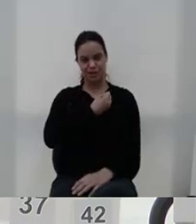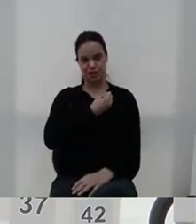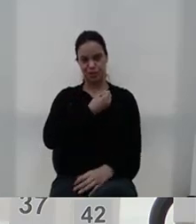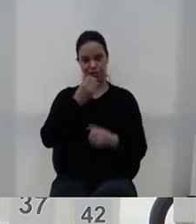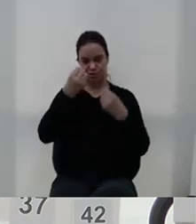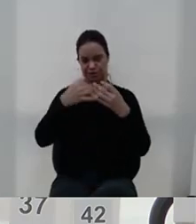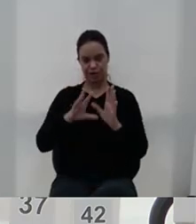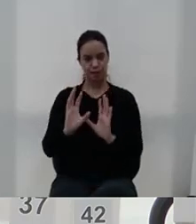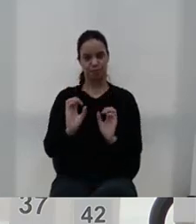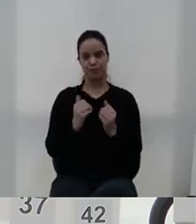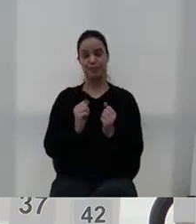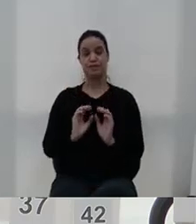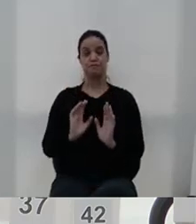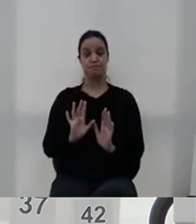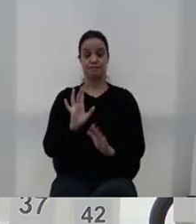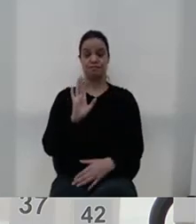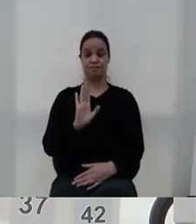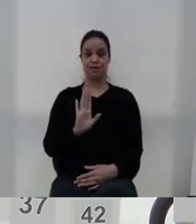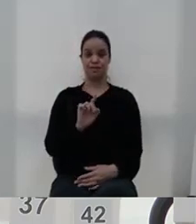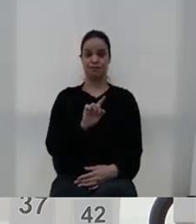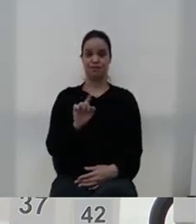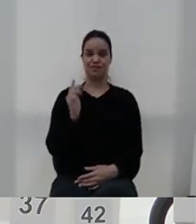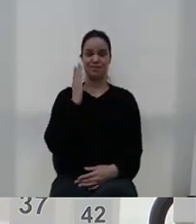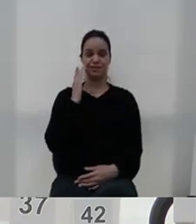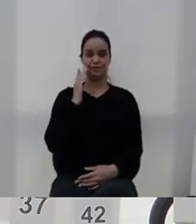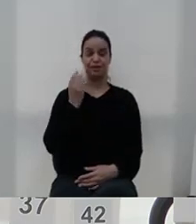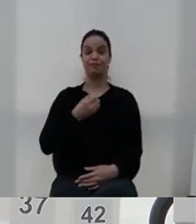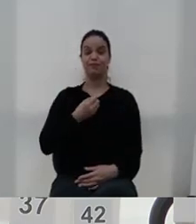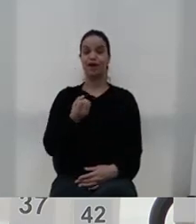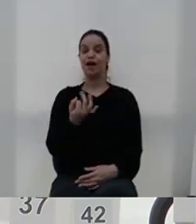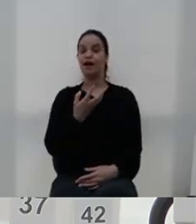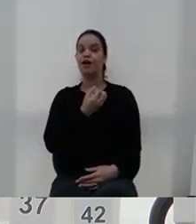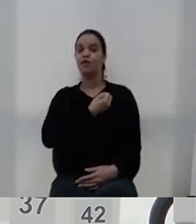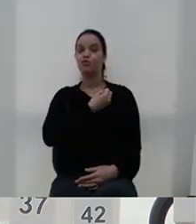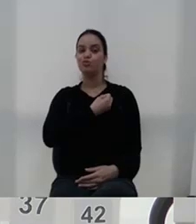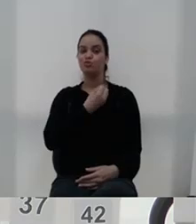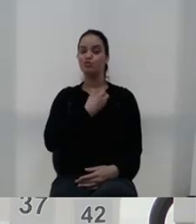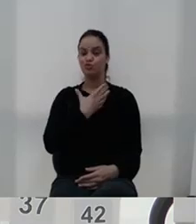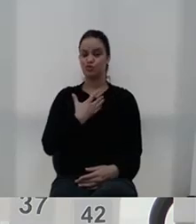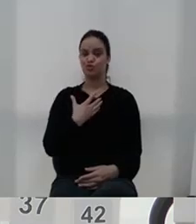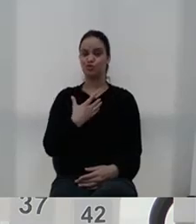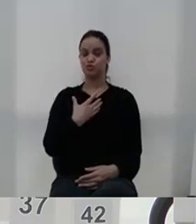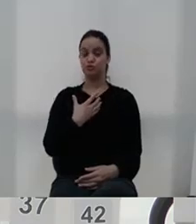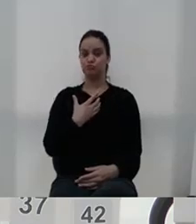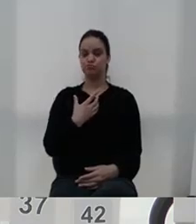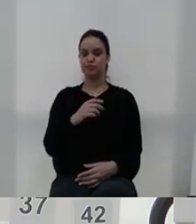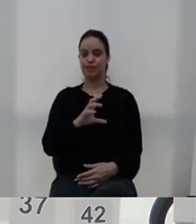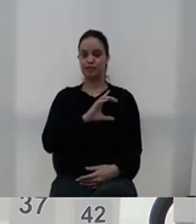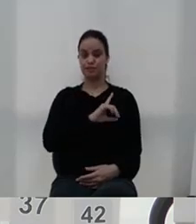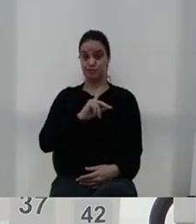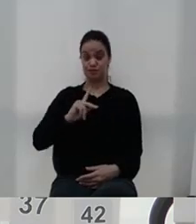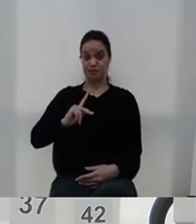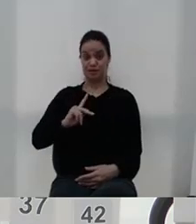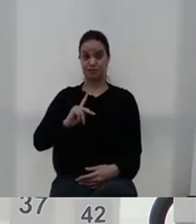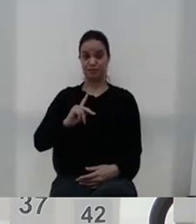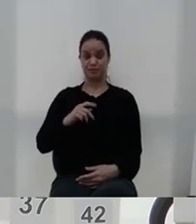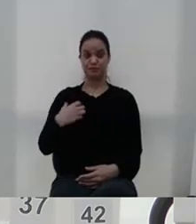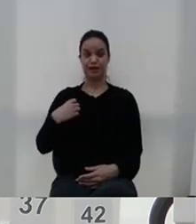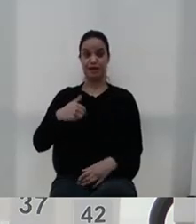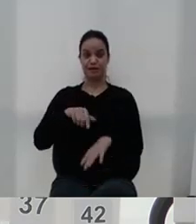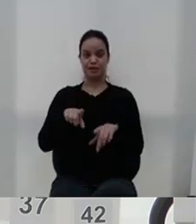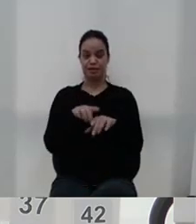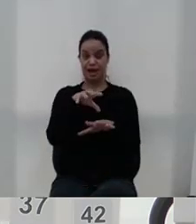vocês, mas é importante que eu traga alguns números envolvendo a nossa defensoria. No caso aqui, mais especificamente, da Unidade de Família de